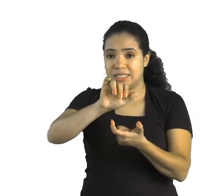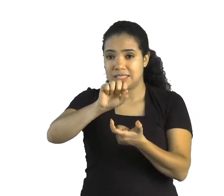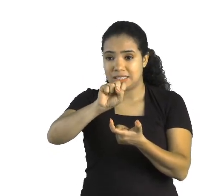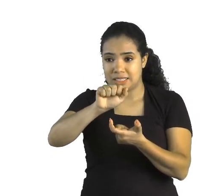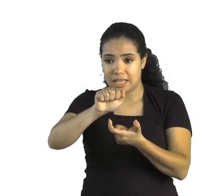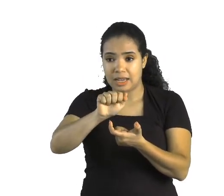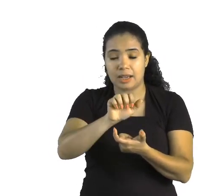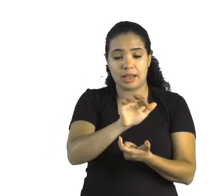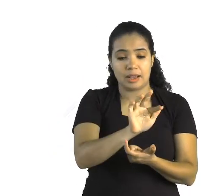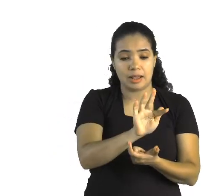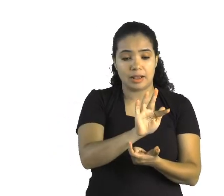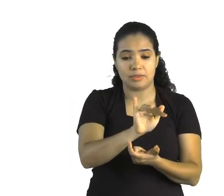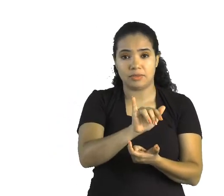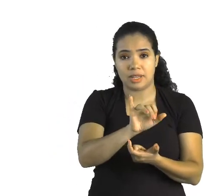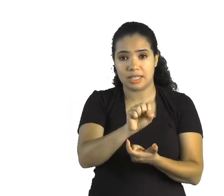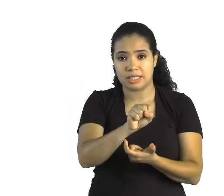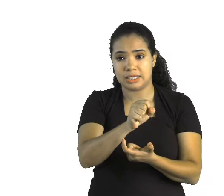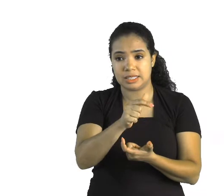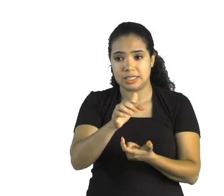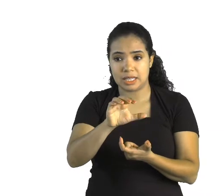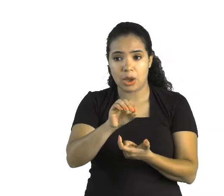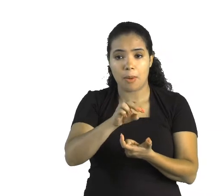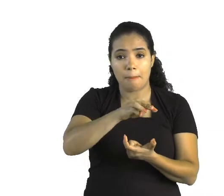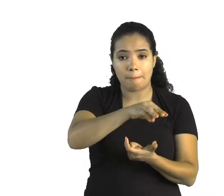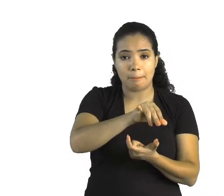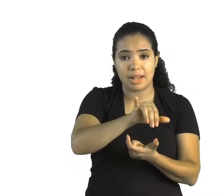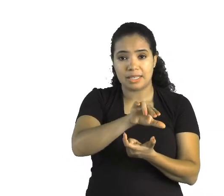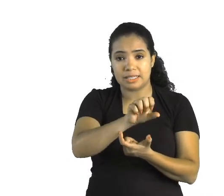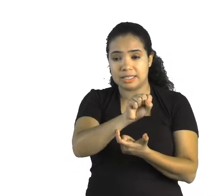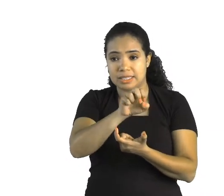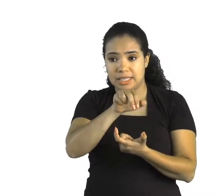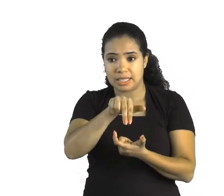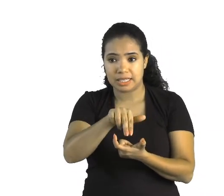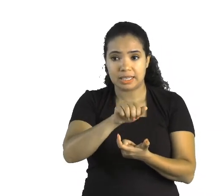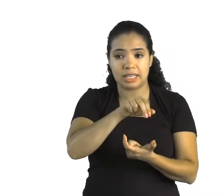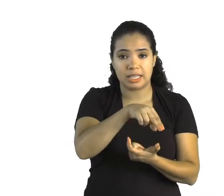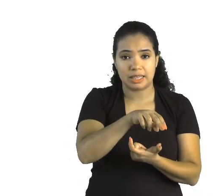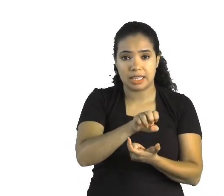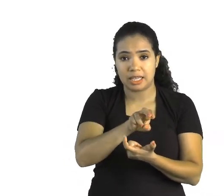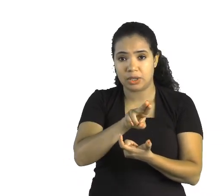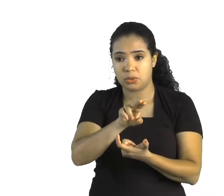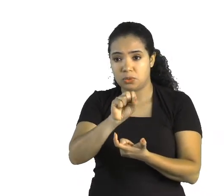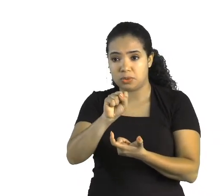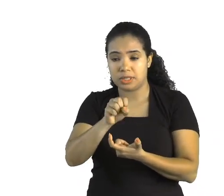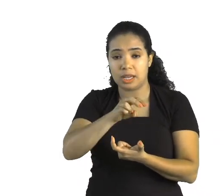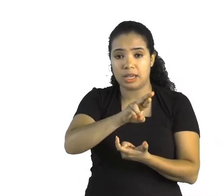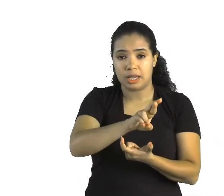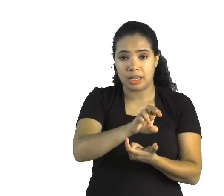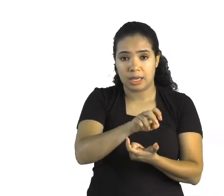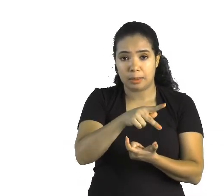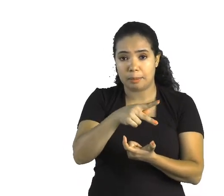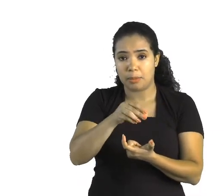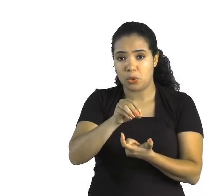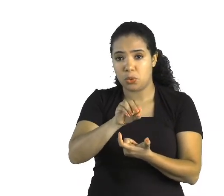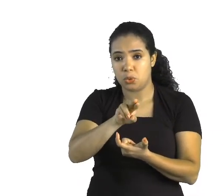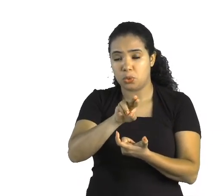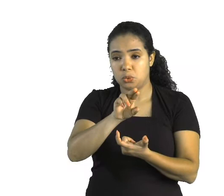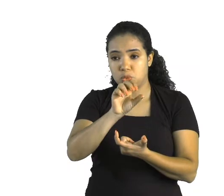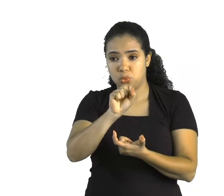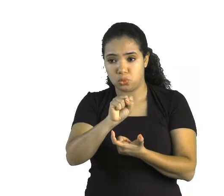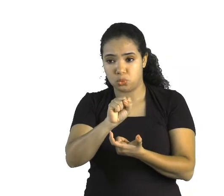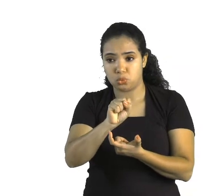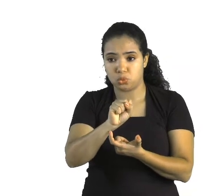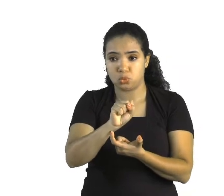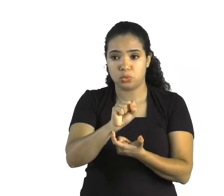fazão, maisena, Neuza, repouso. Nós temos o ditongo, ó. Oi,